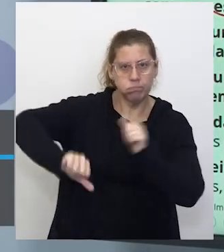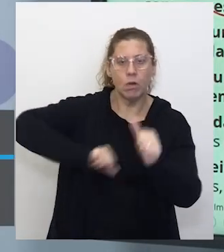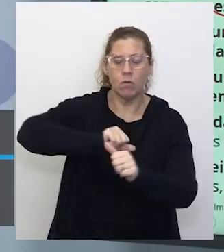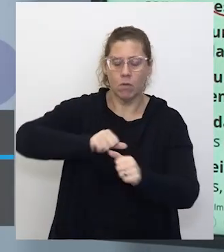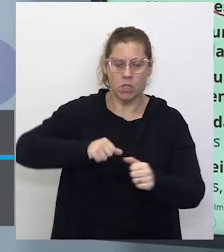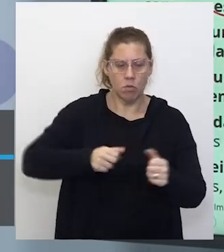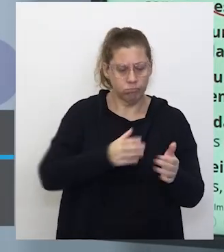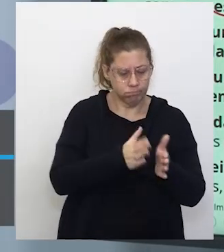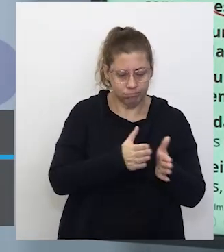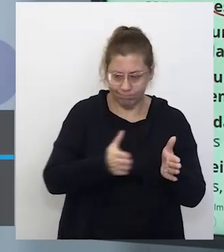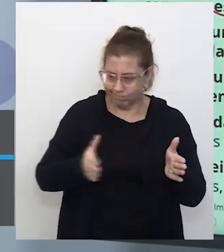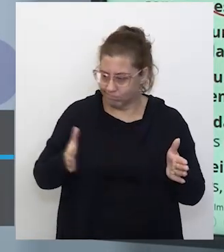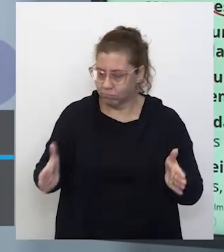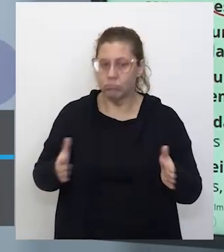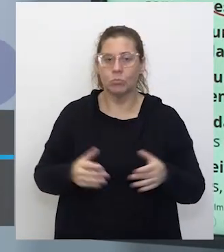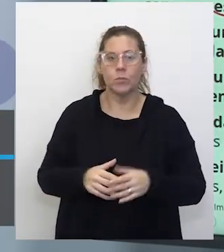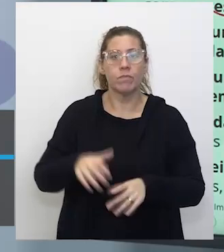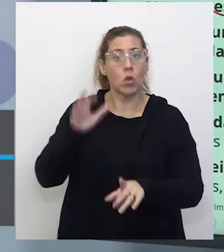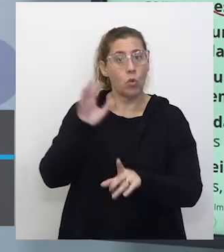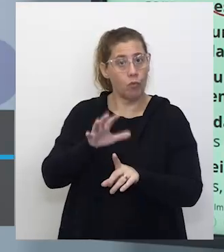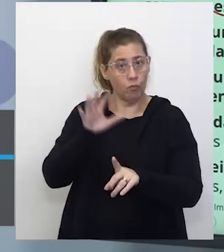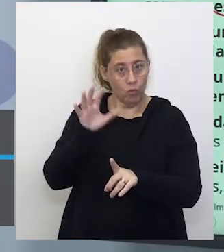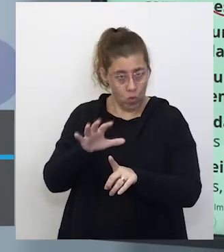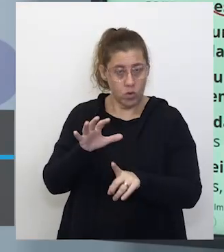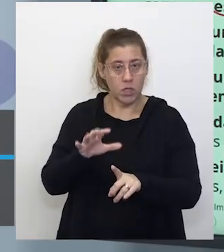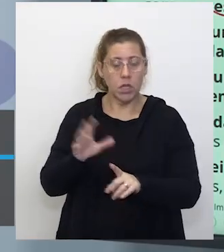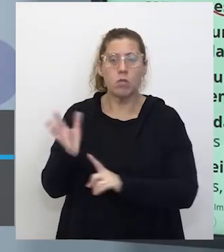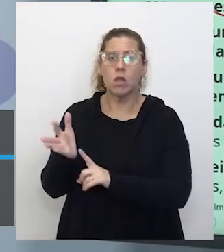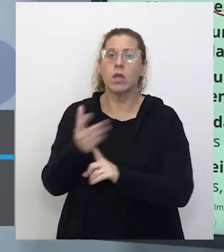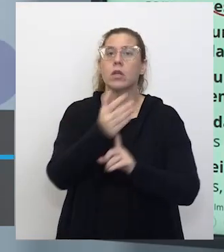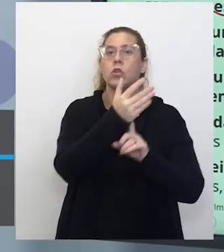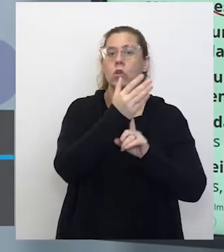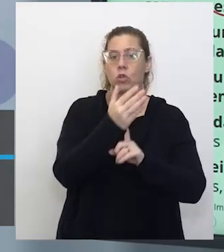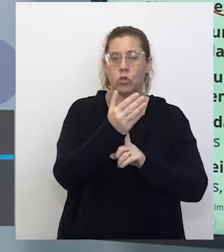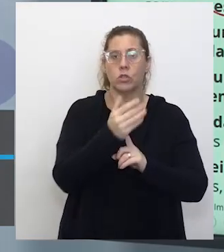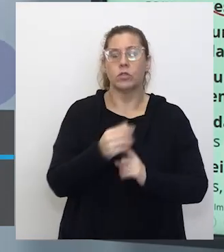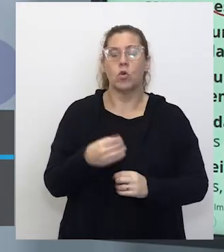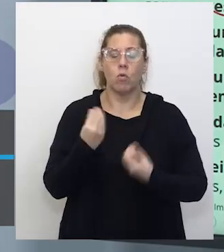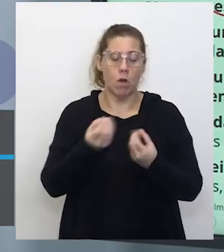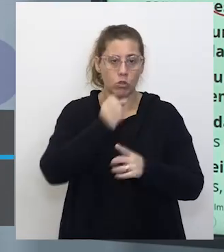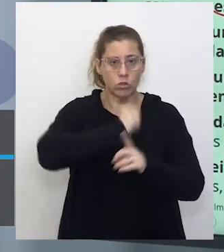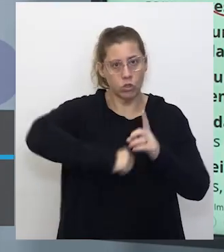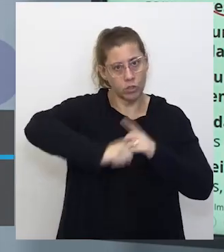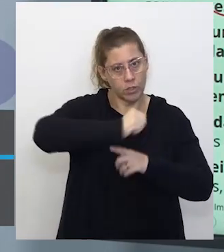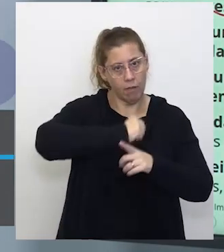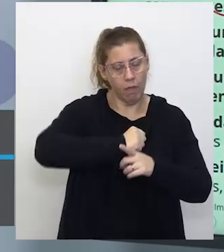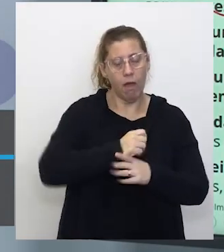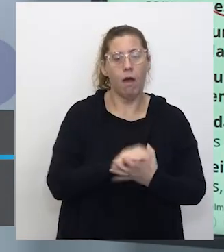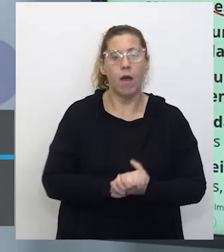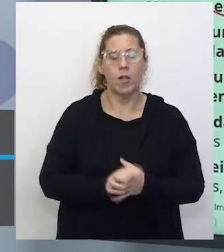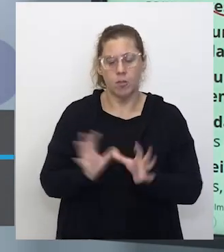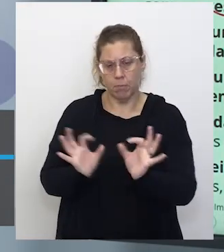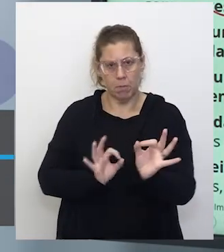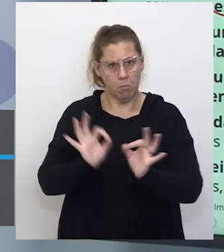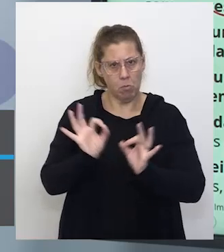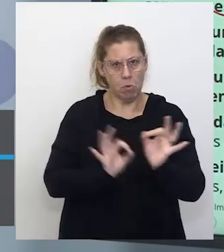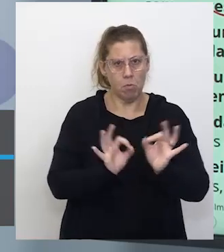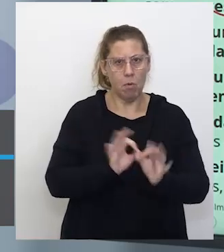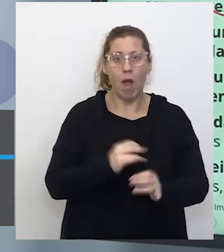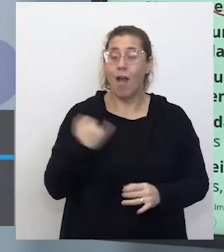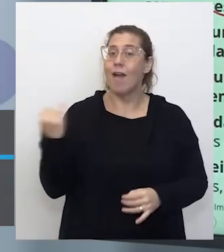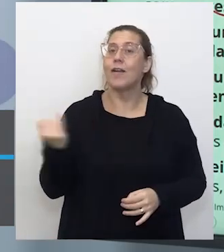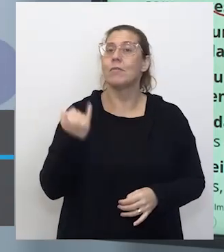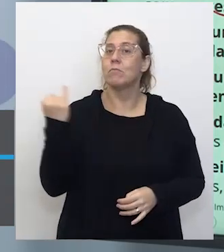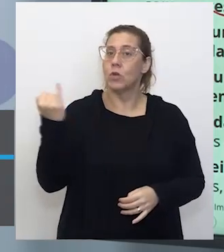tempo, da influência das tecnologias para o modo em que as sociedades e os indivíduos se organizam, é